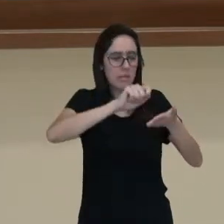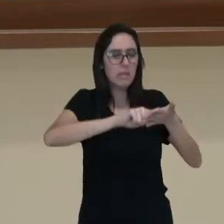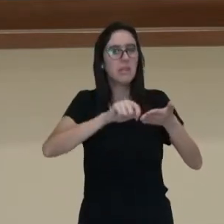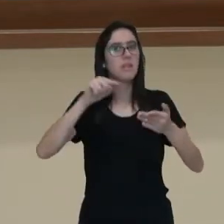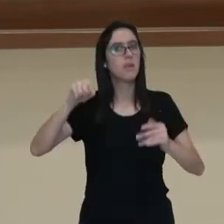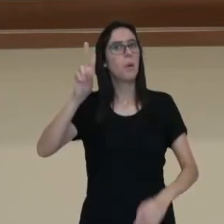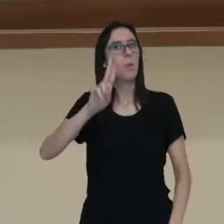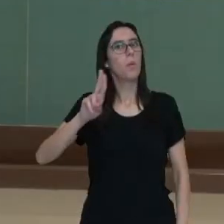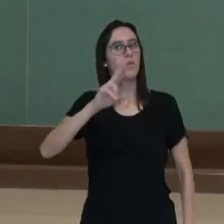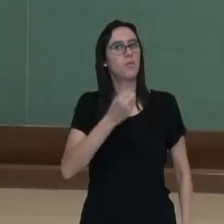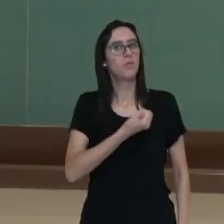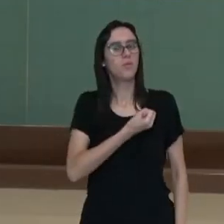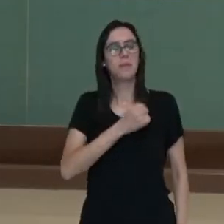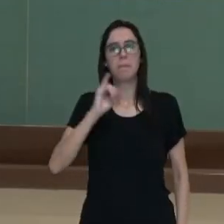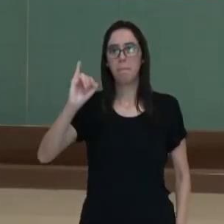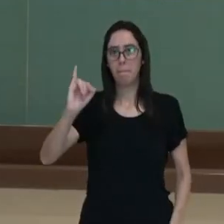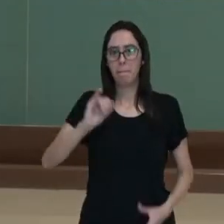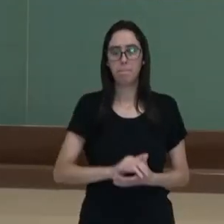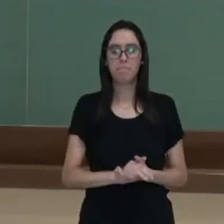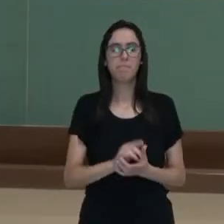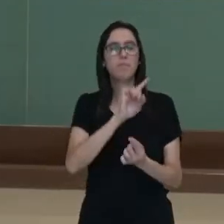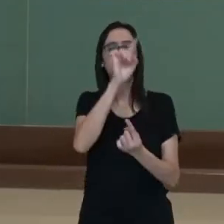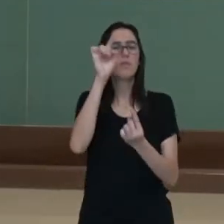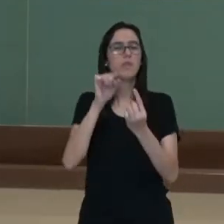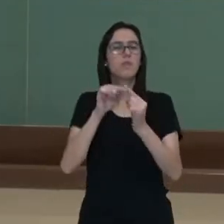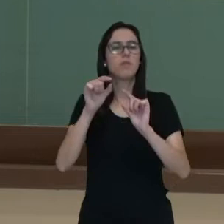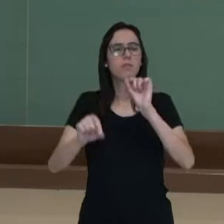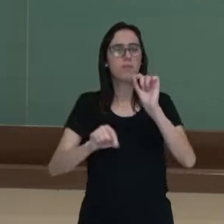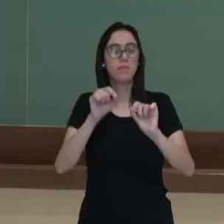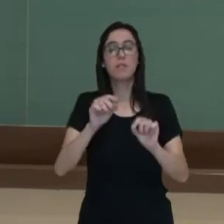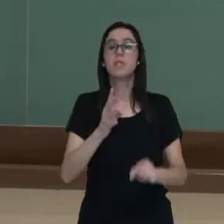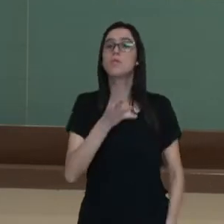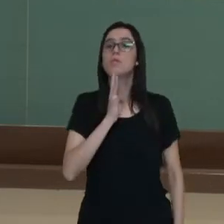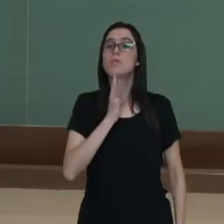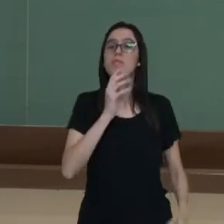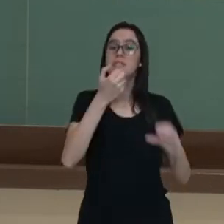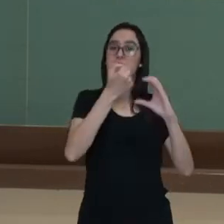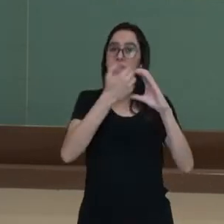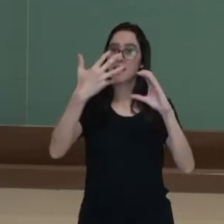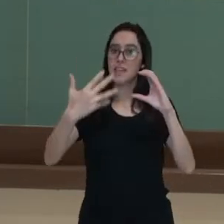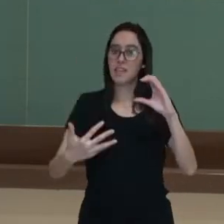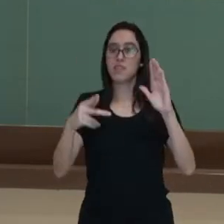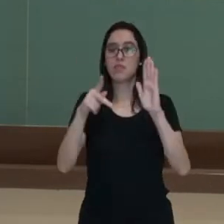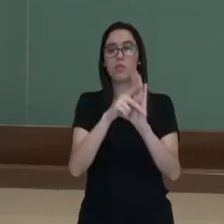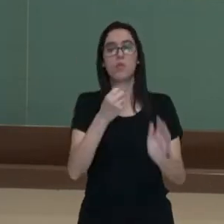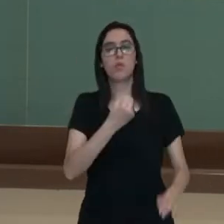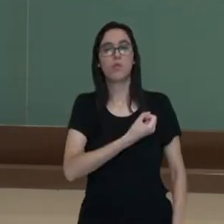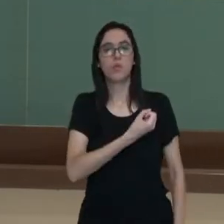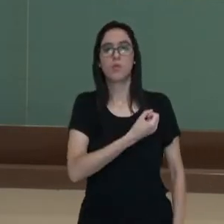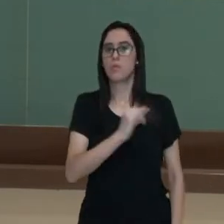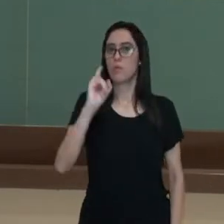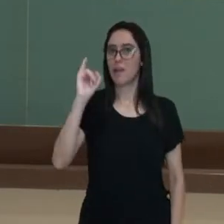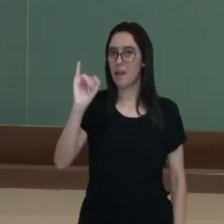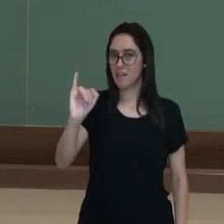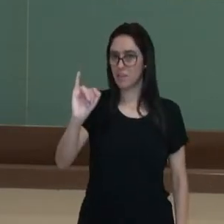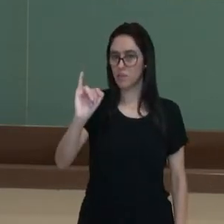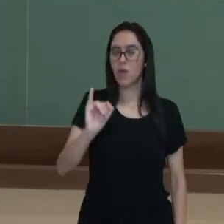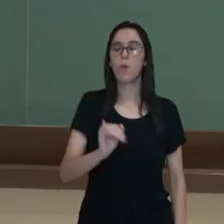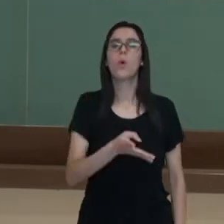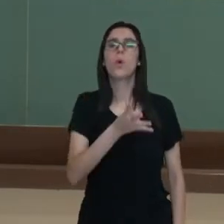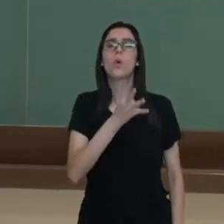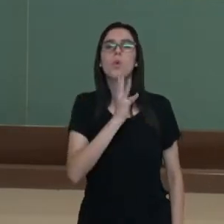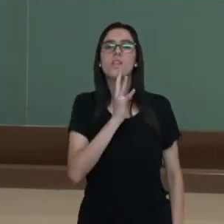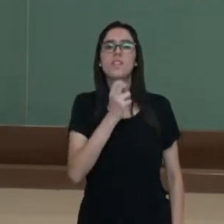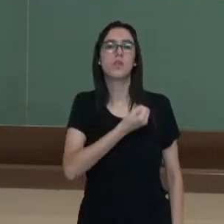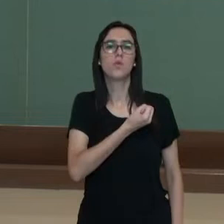eles? Nossos objetivos: reconhecer as características do número irracional, conhecer o